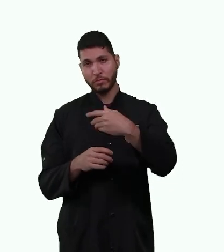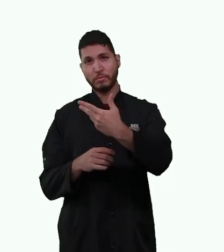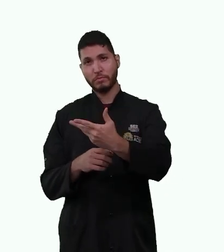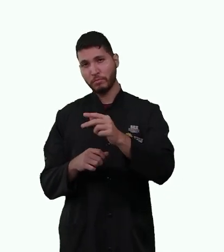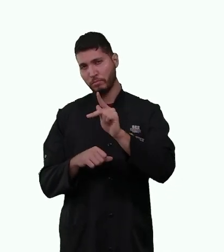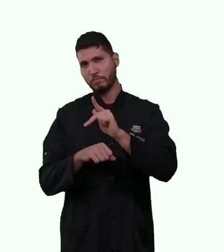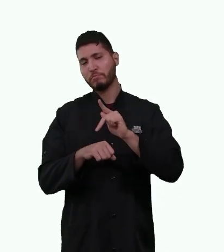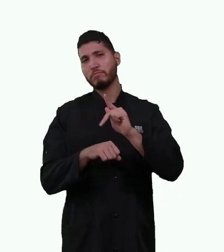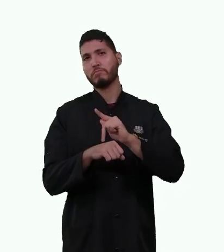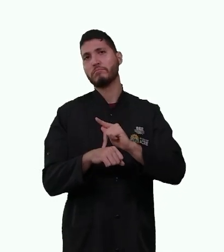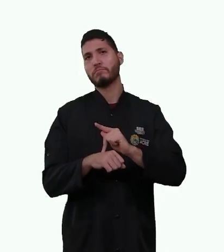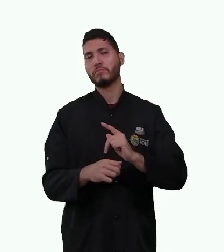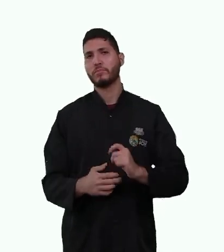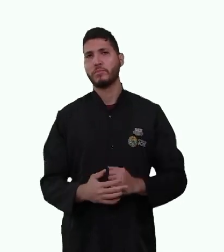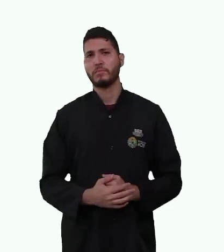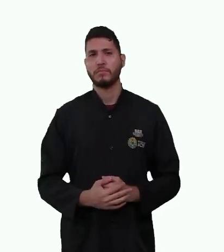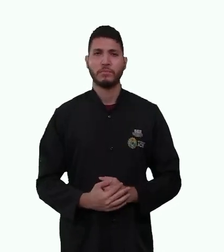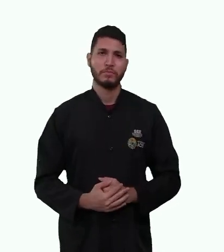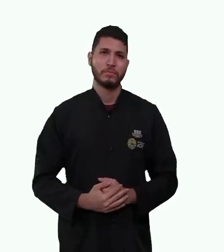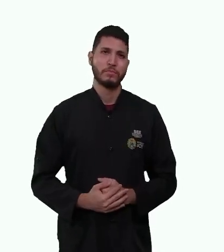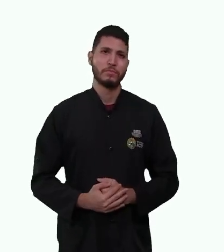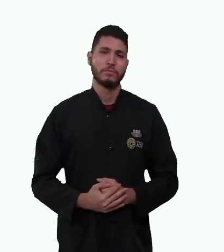extranjeros.